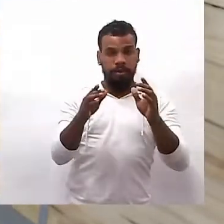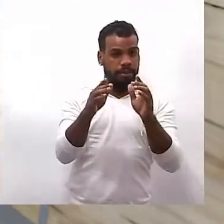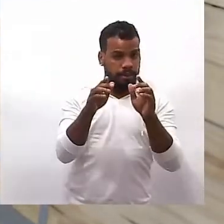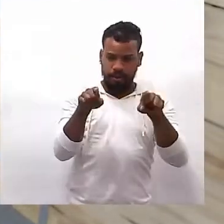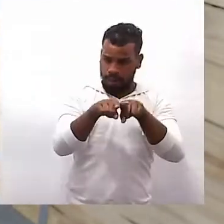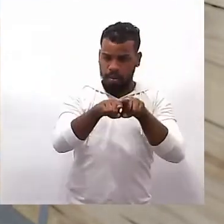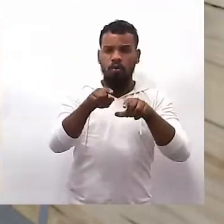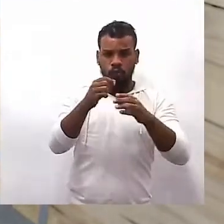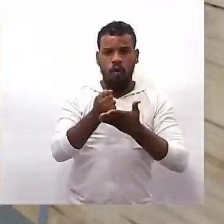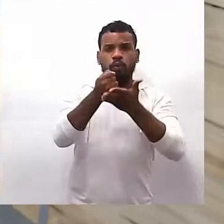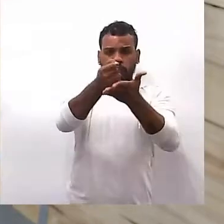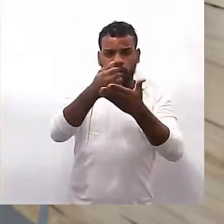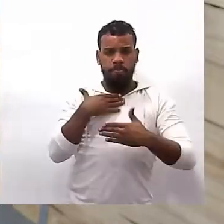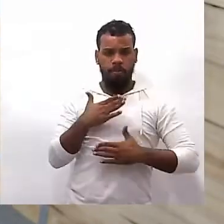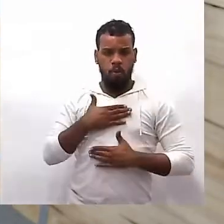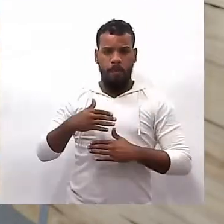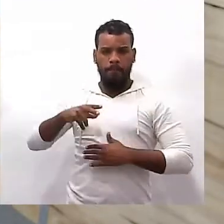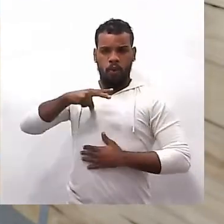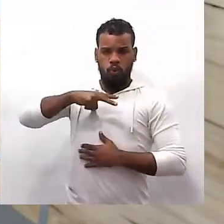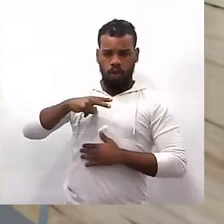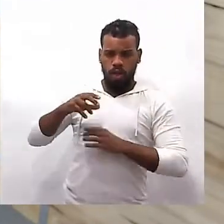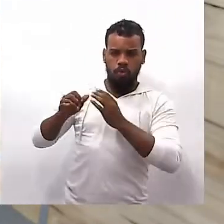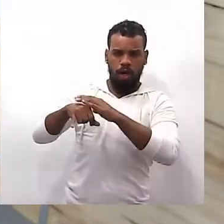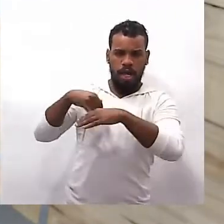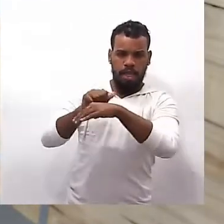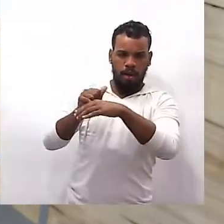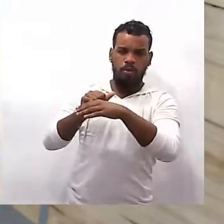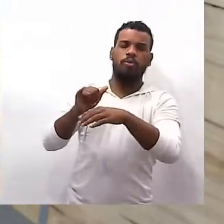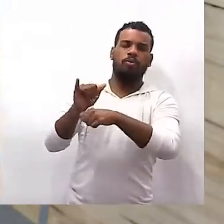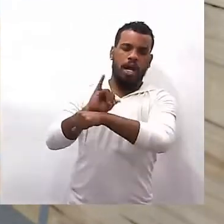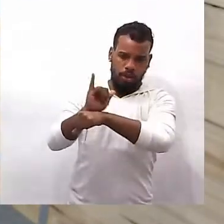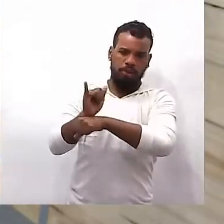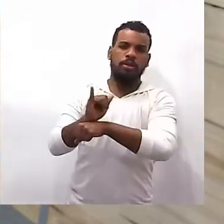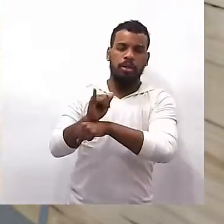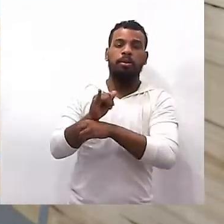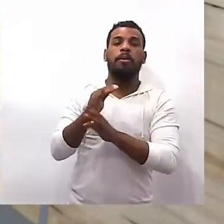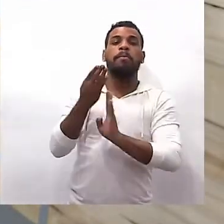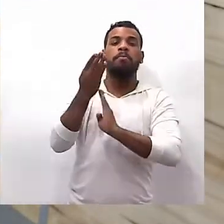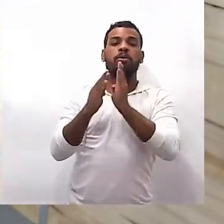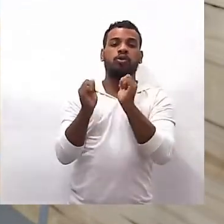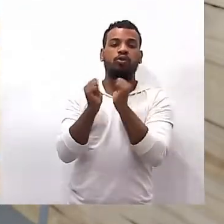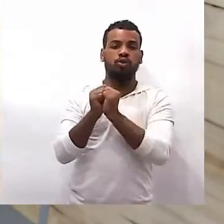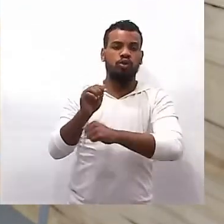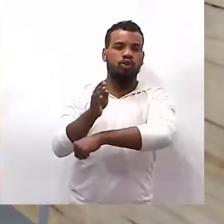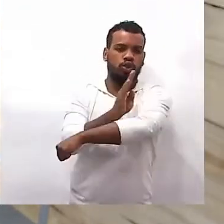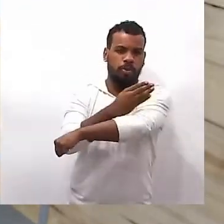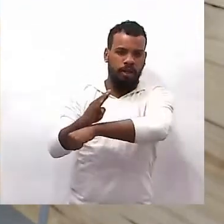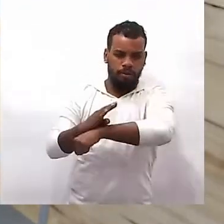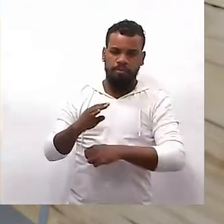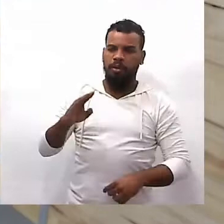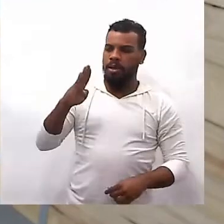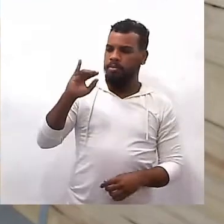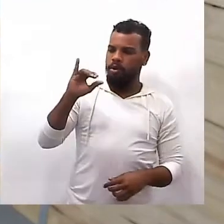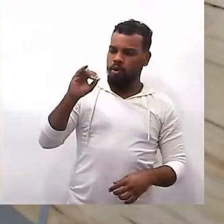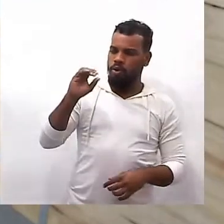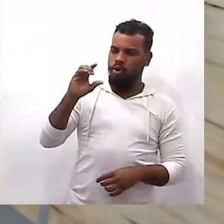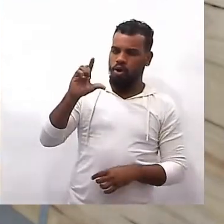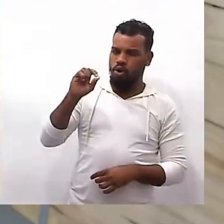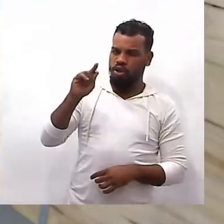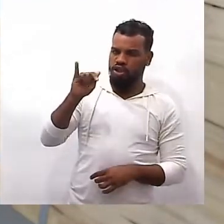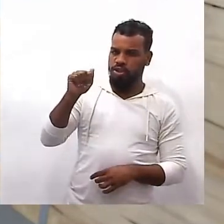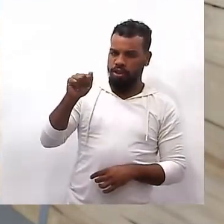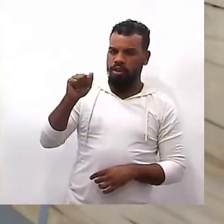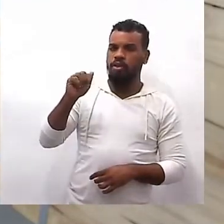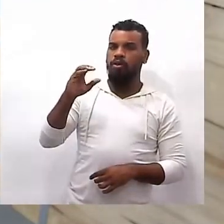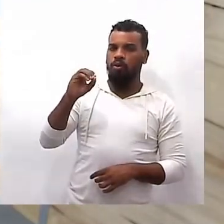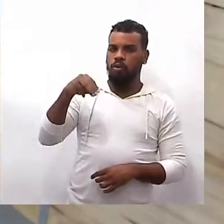o EducaPE, lá no meu canal Biologia com Tubarão. Então, eu espero vocês também lá no canal, tranquilo? Mas vamos começar, porque a gente tá no especial do Enem, tem um monte